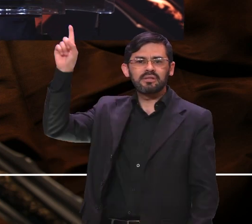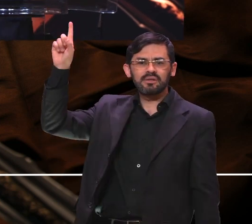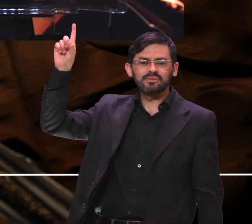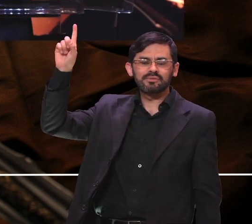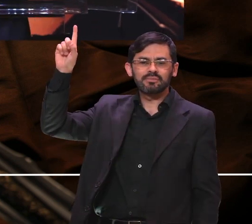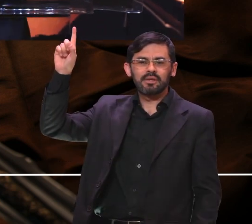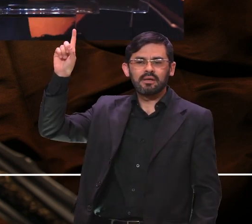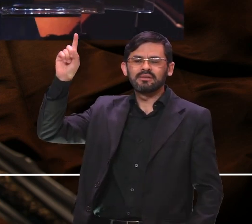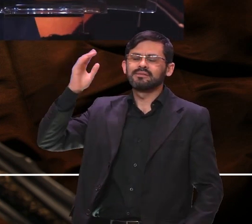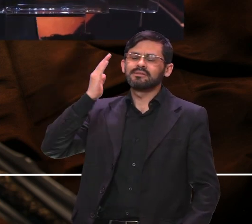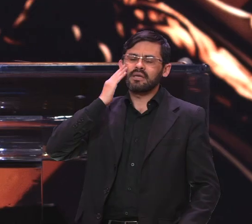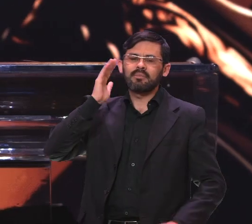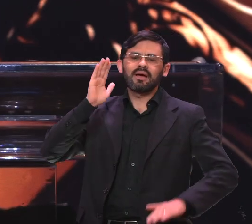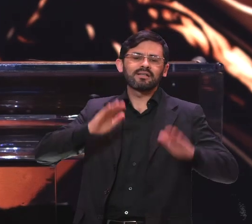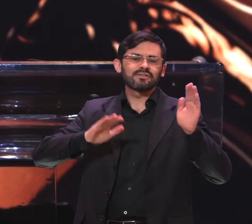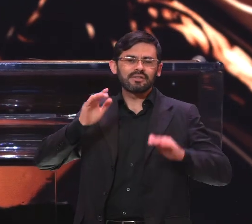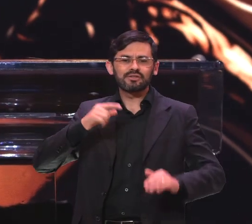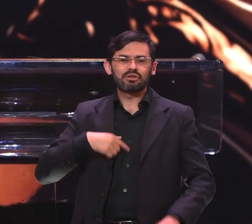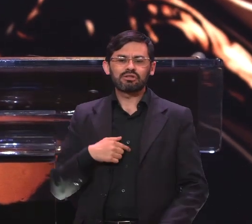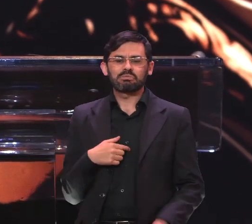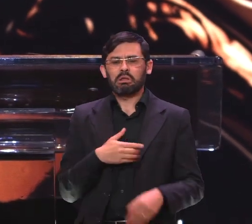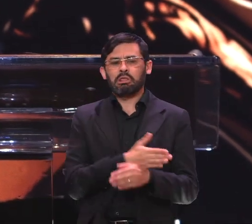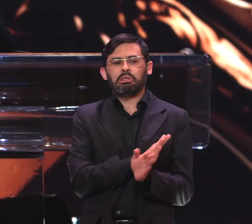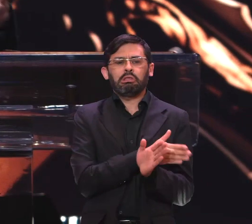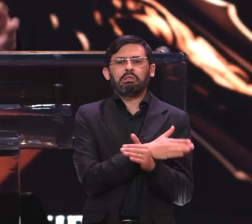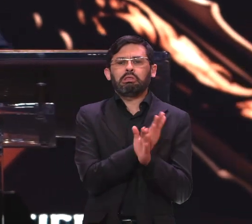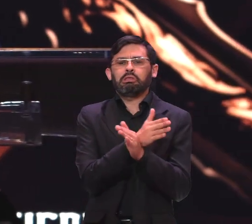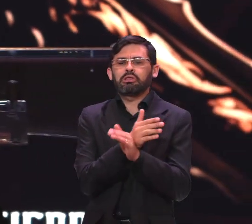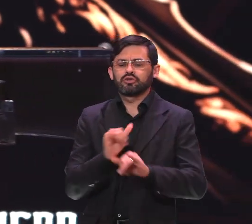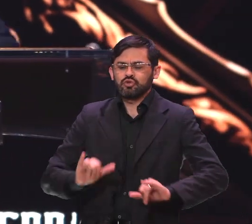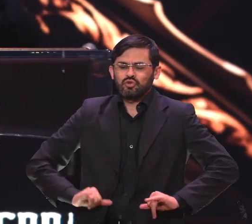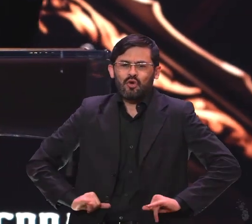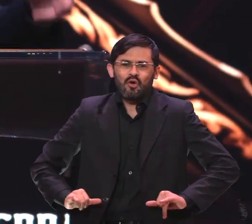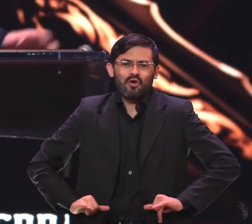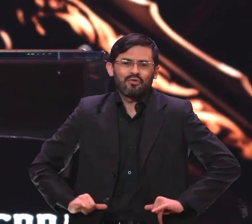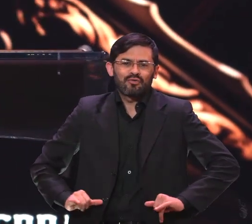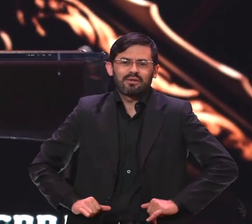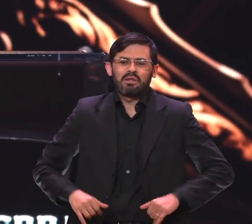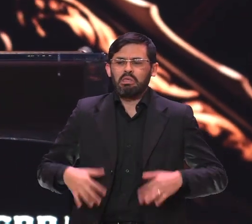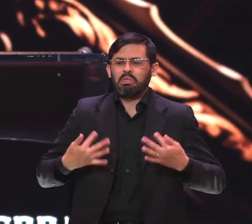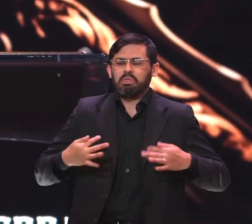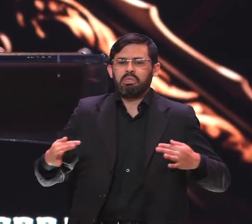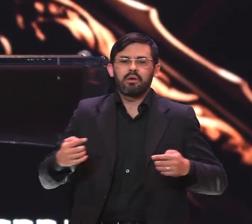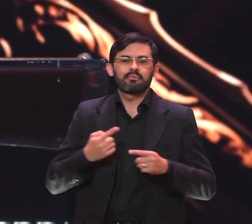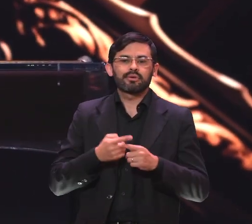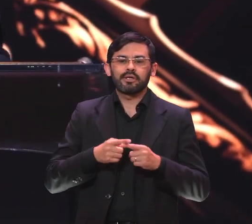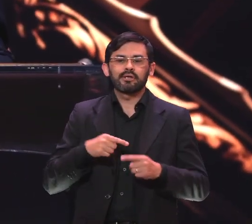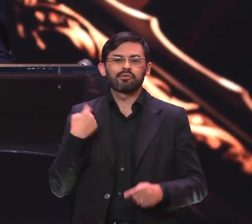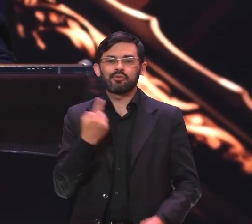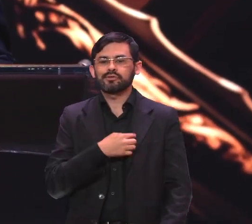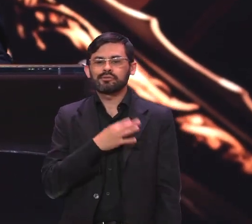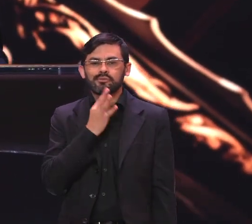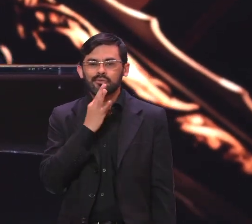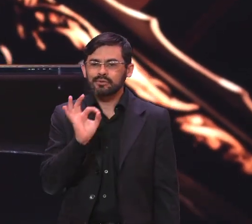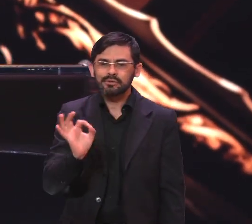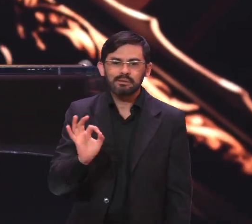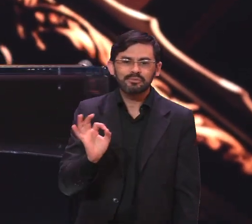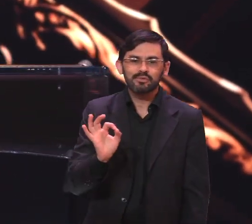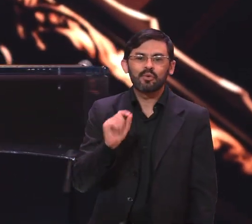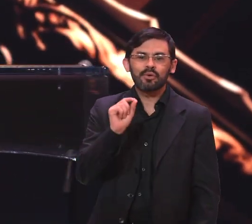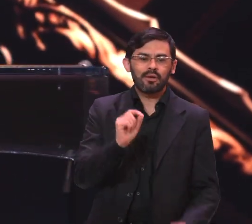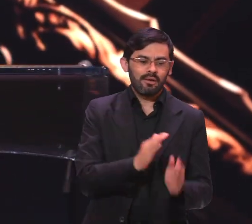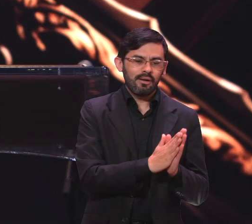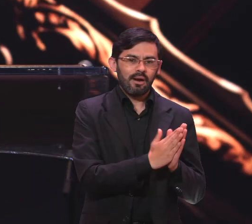Muitas vezes a gente não vai bem na vida, a gente perece, as coisas não funcionam porque a gente não conhece